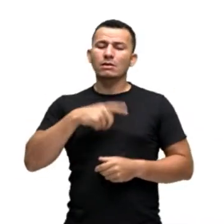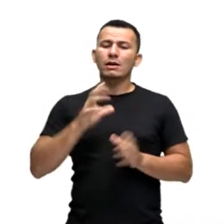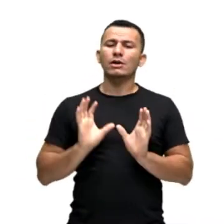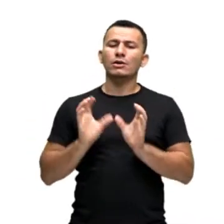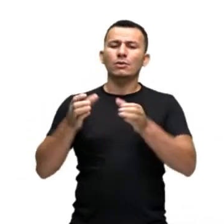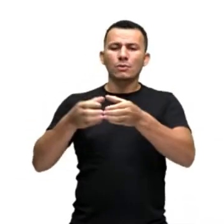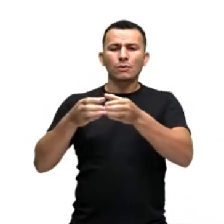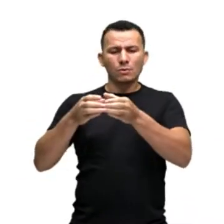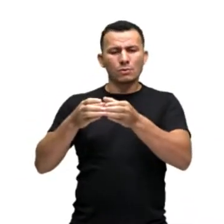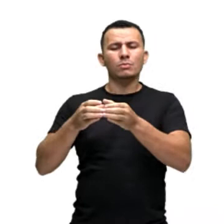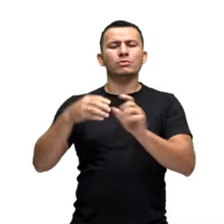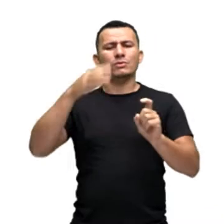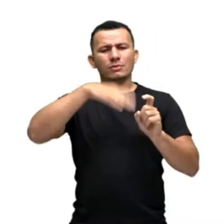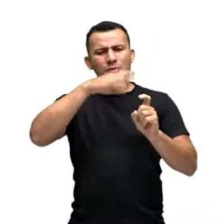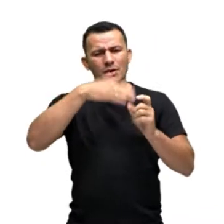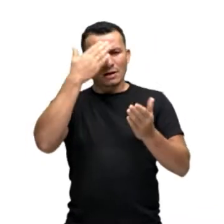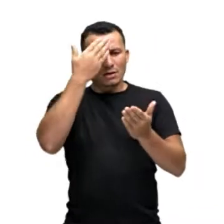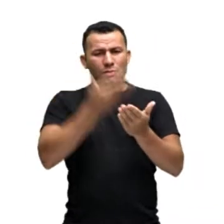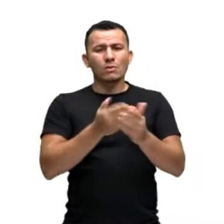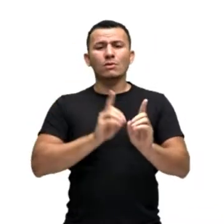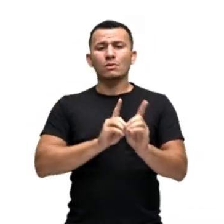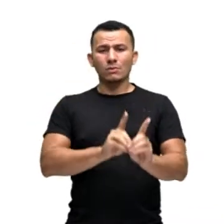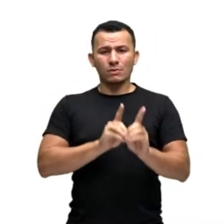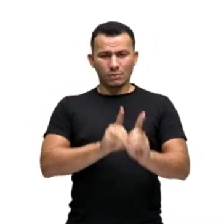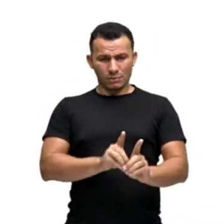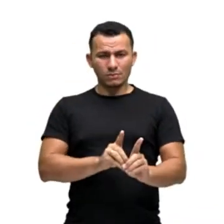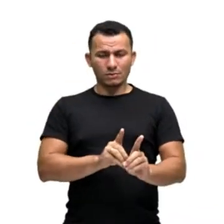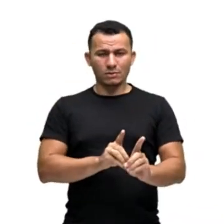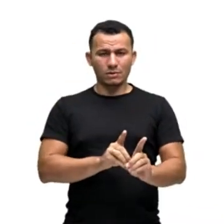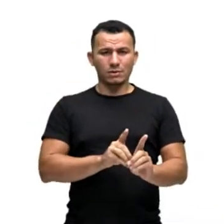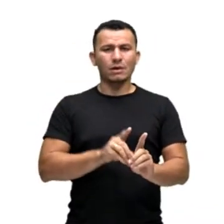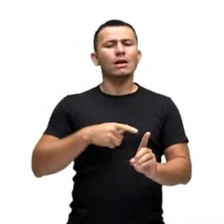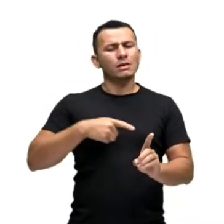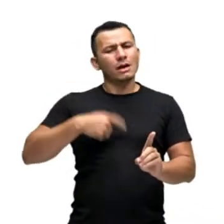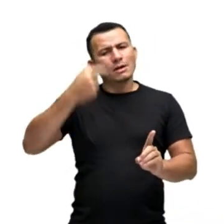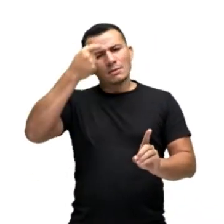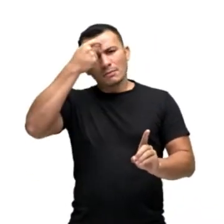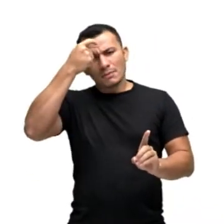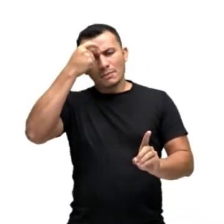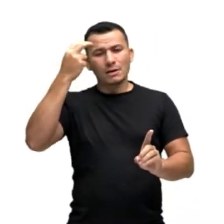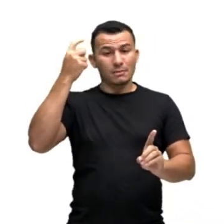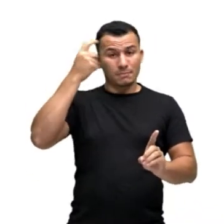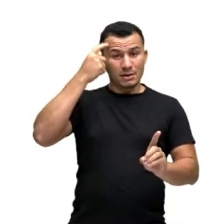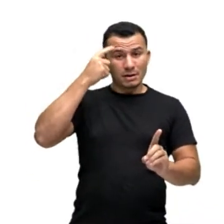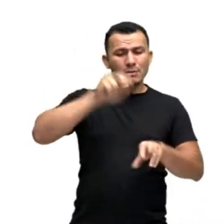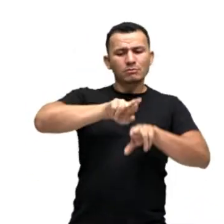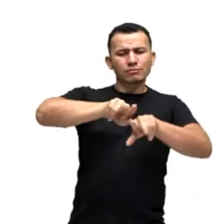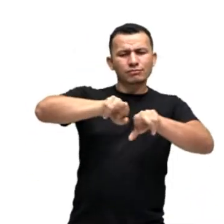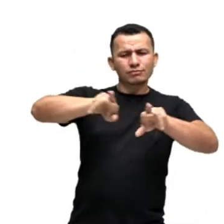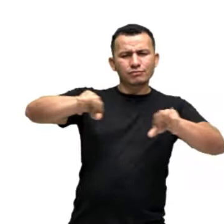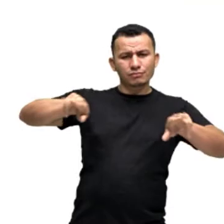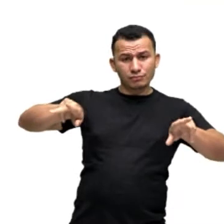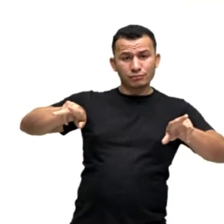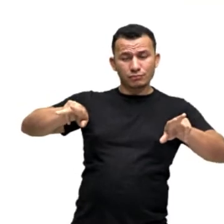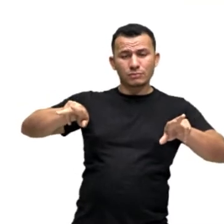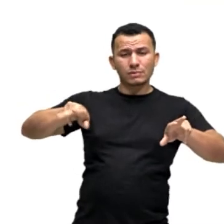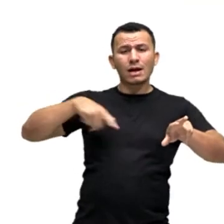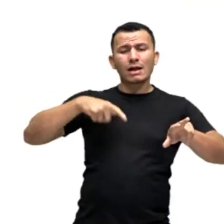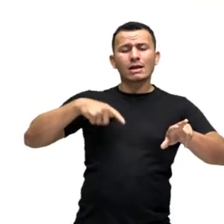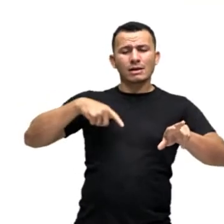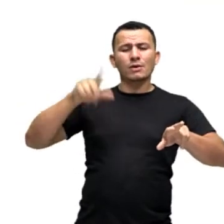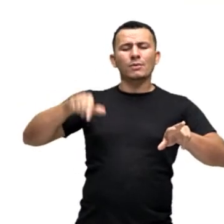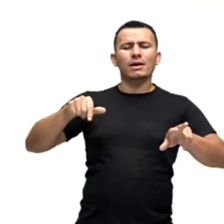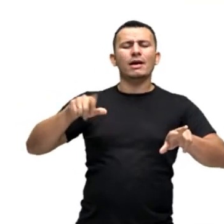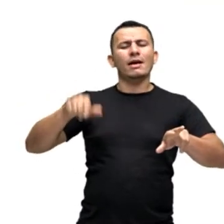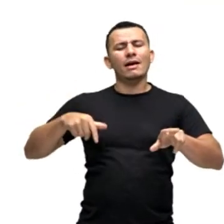conjunto de crenças e mitologias e doutrinas e forma de pensamentos que em última instância são